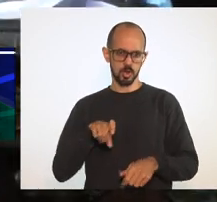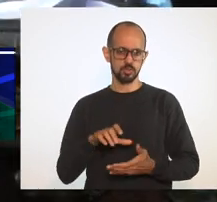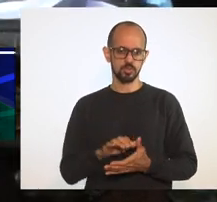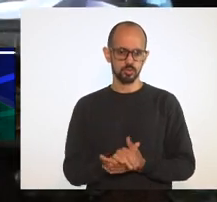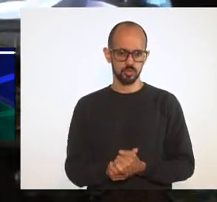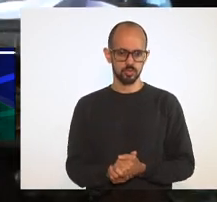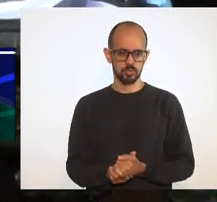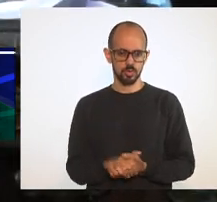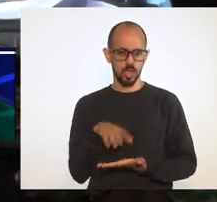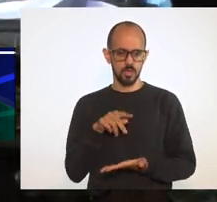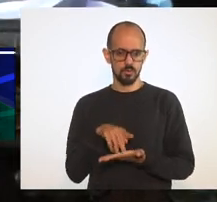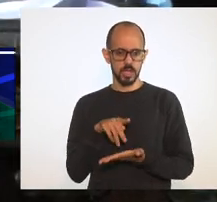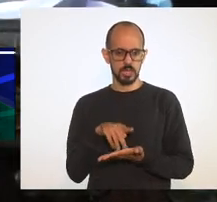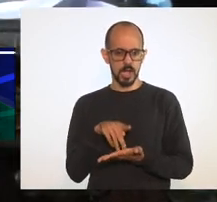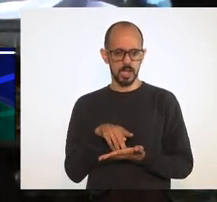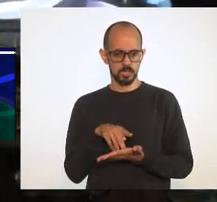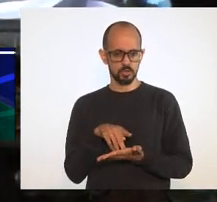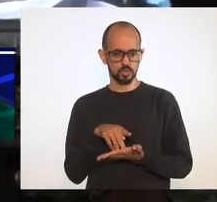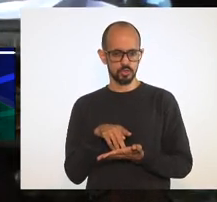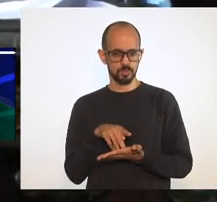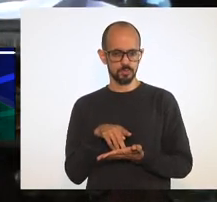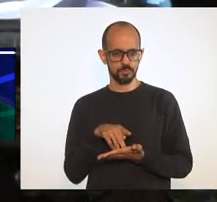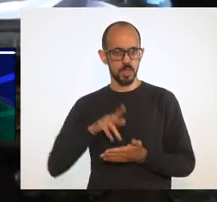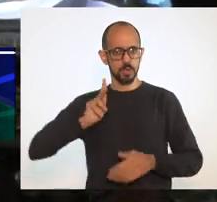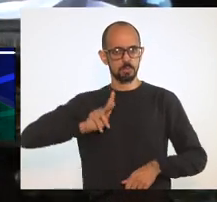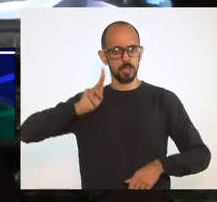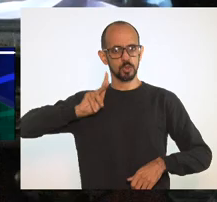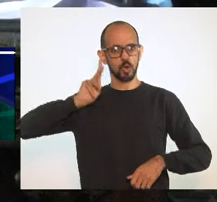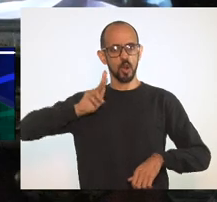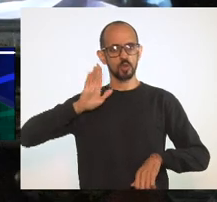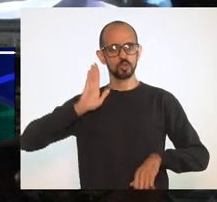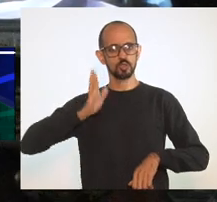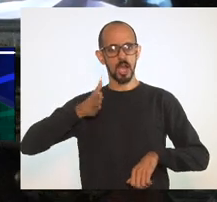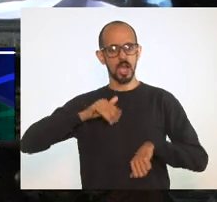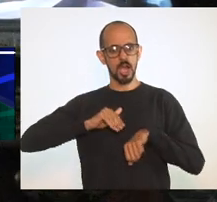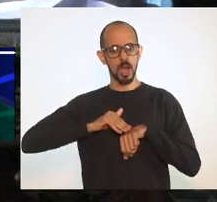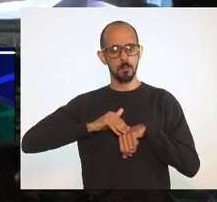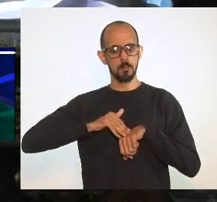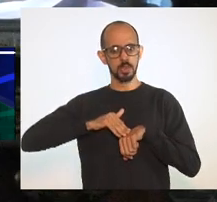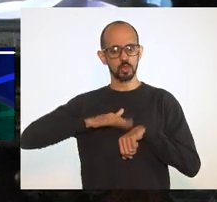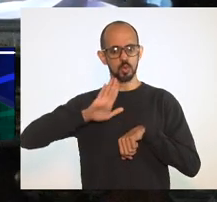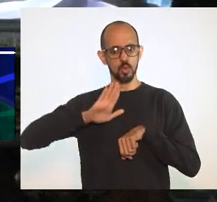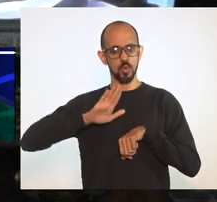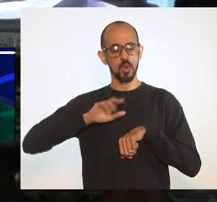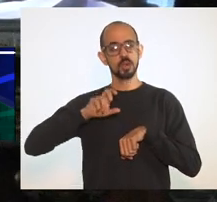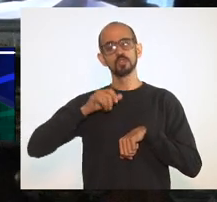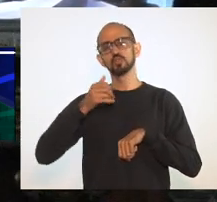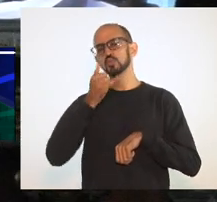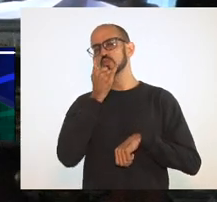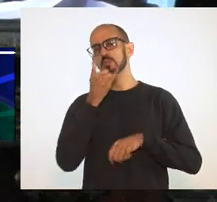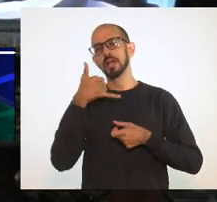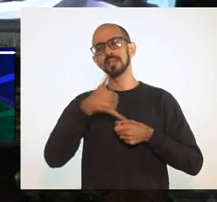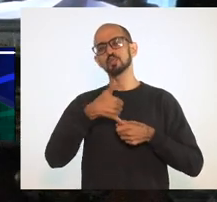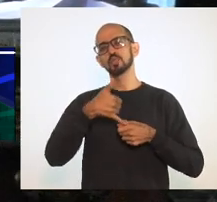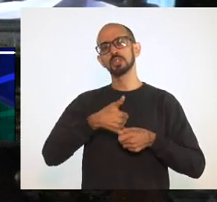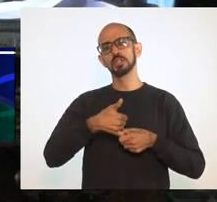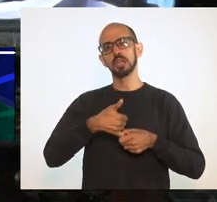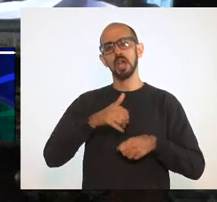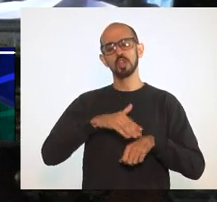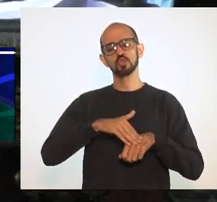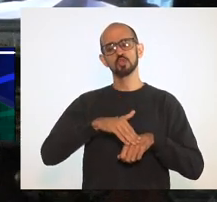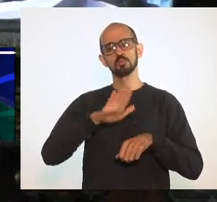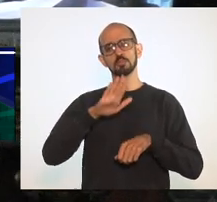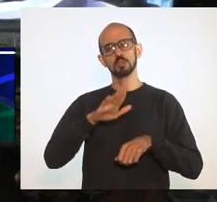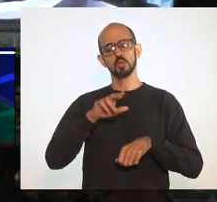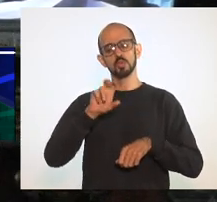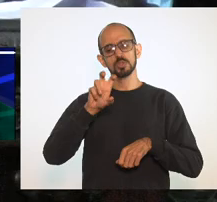Agora, deputado, esse ano o petróleo já subiu mais de 50%, perdão, a gasolina já subiu mais de 50%, e não foi por conta do